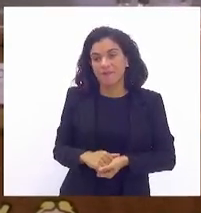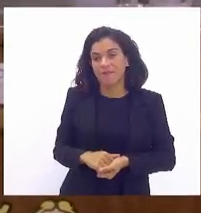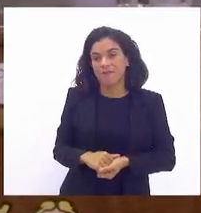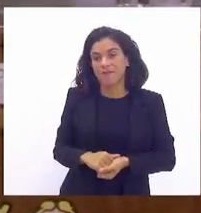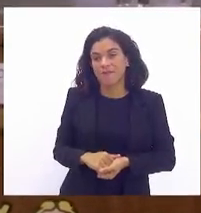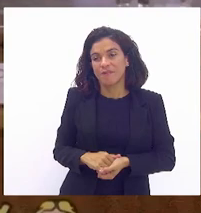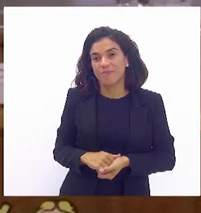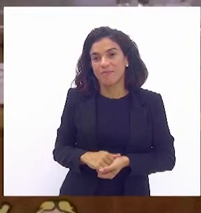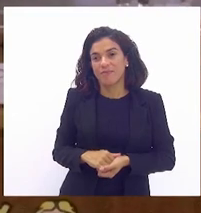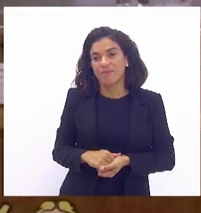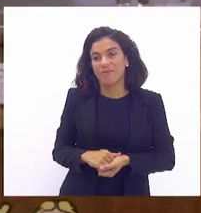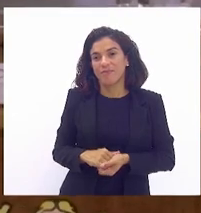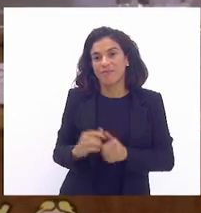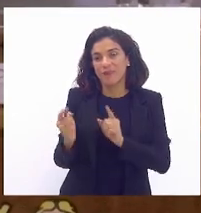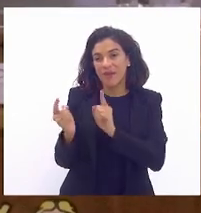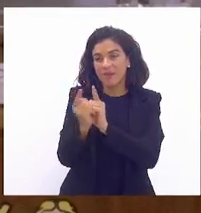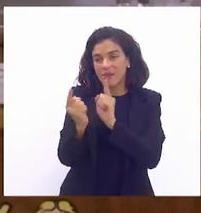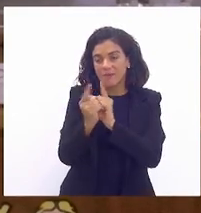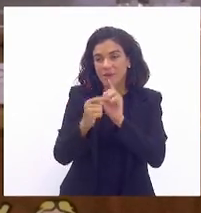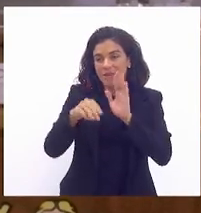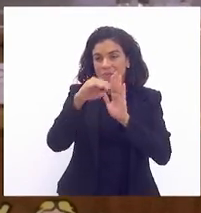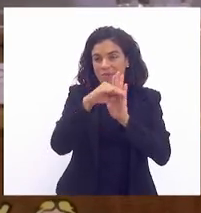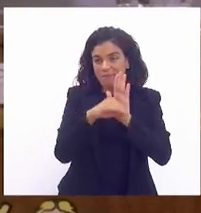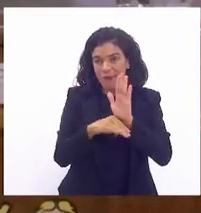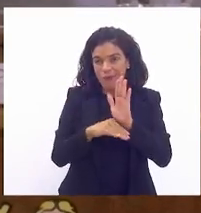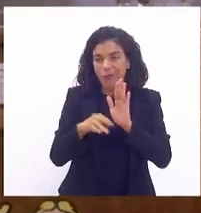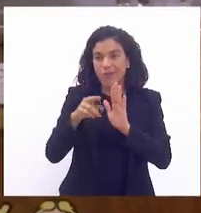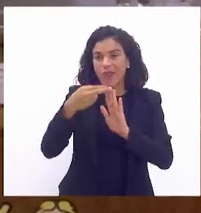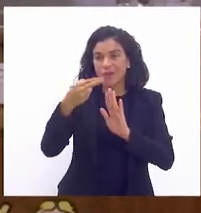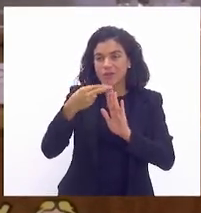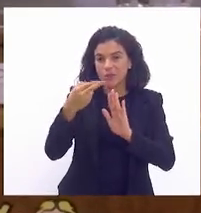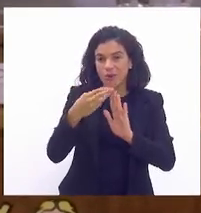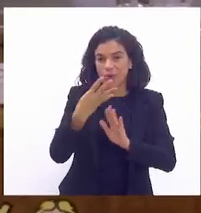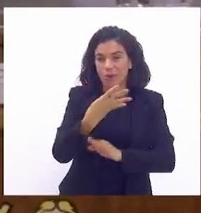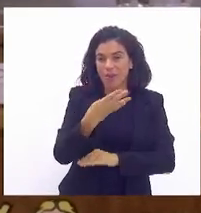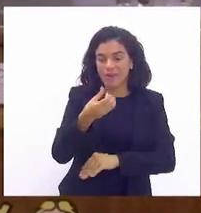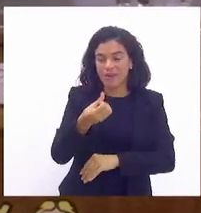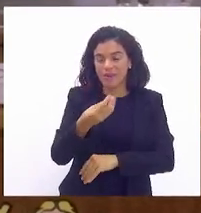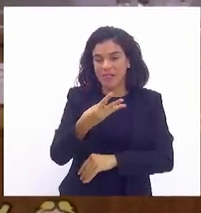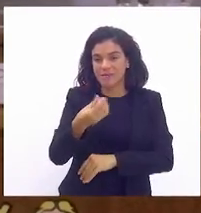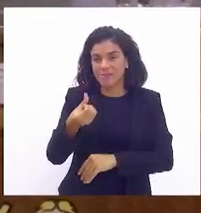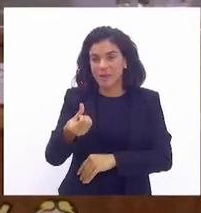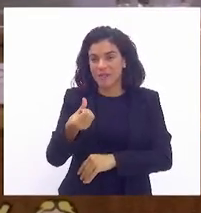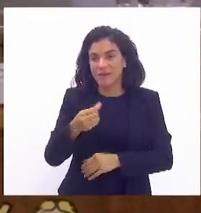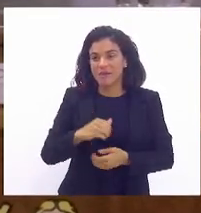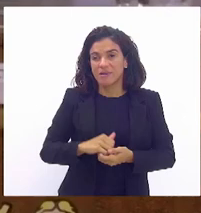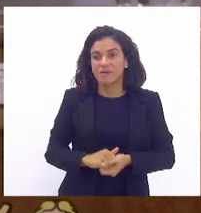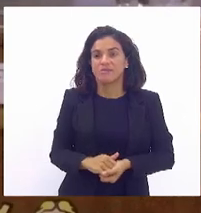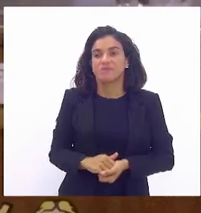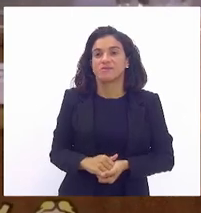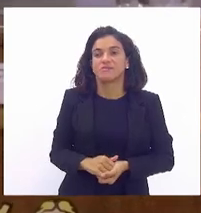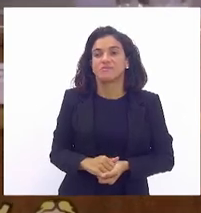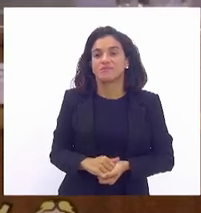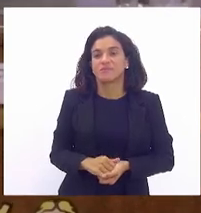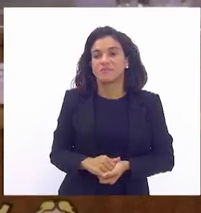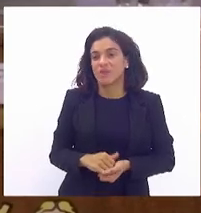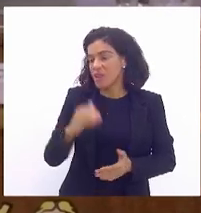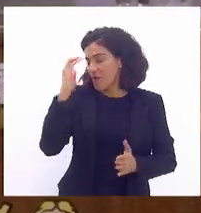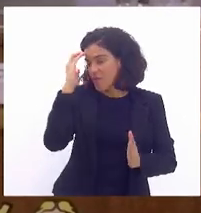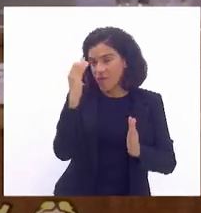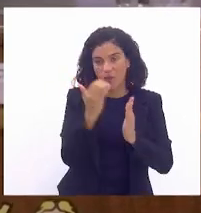disso. Atendimento aos padrões estabelecidos na resolução CONAMA 436 de 2011. Não